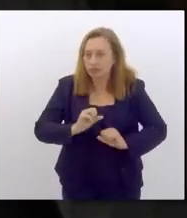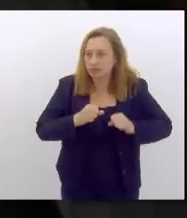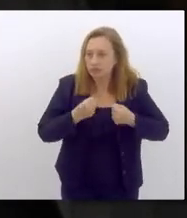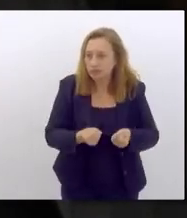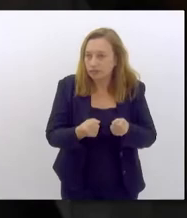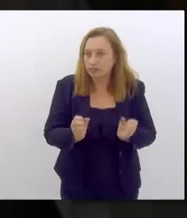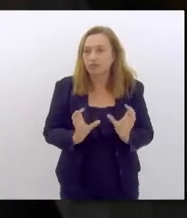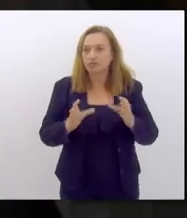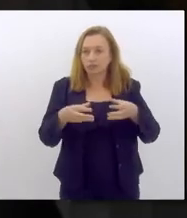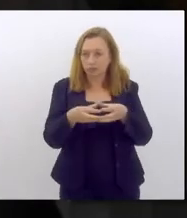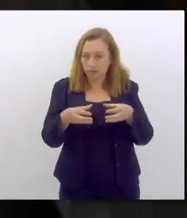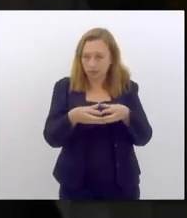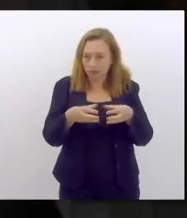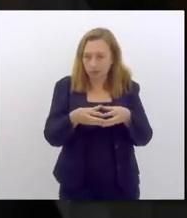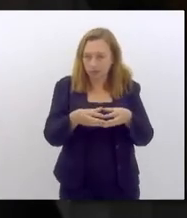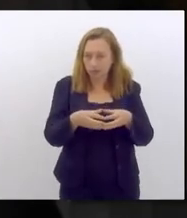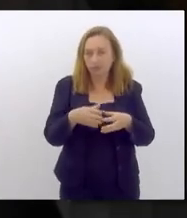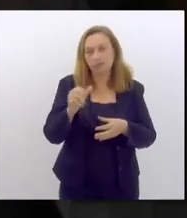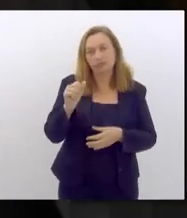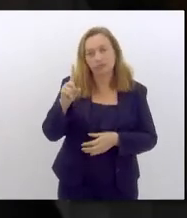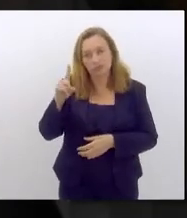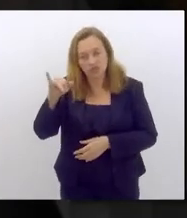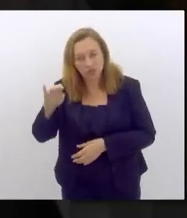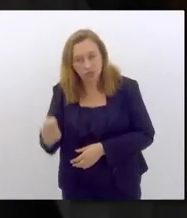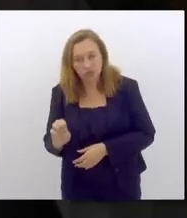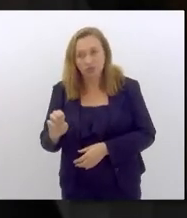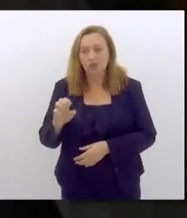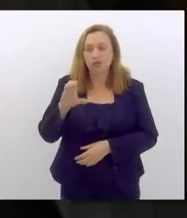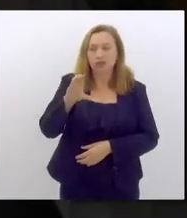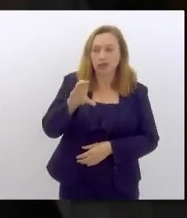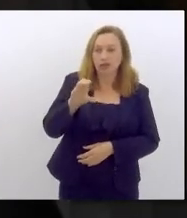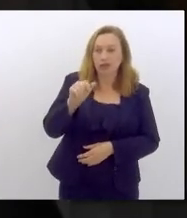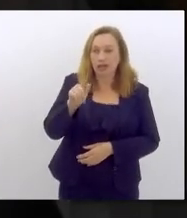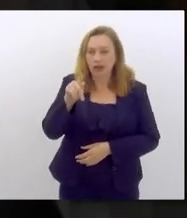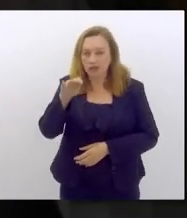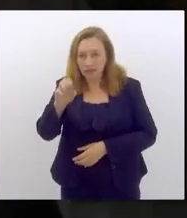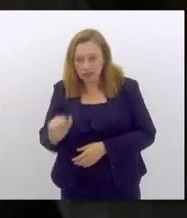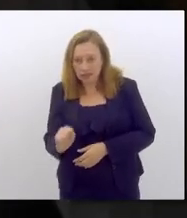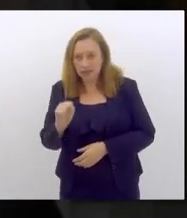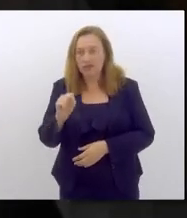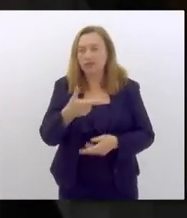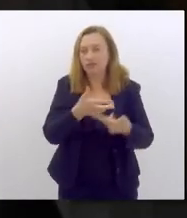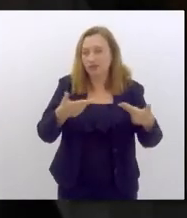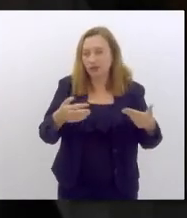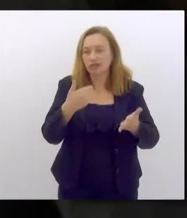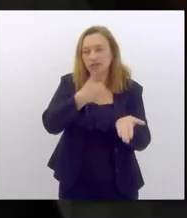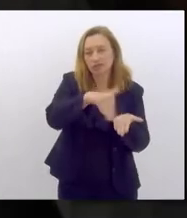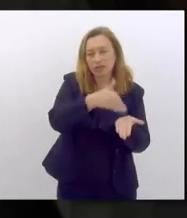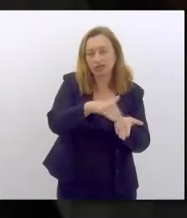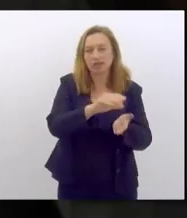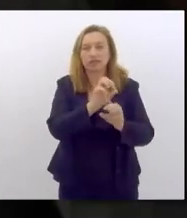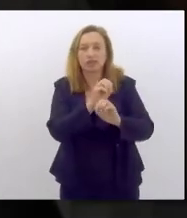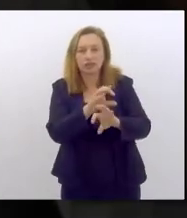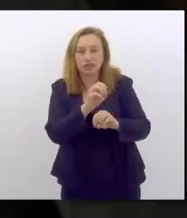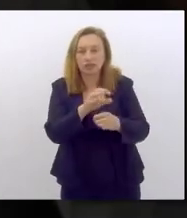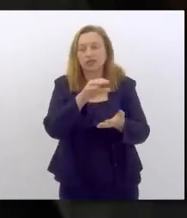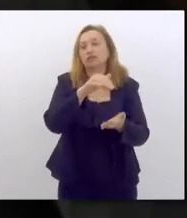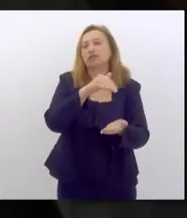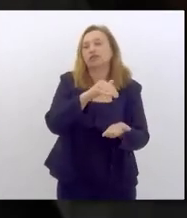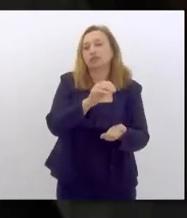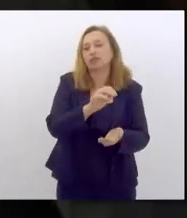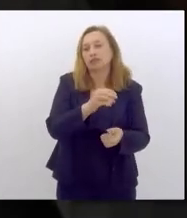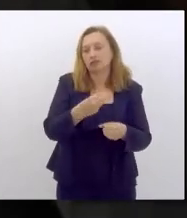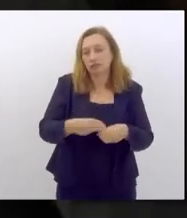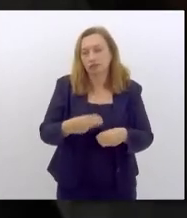de coletivos, como a Undime, como o GAFSE, várias secretarias municipais de educação, que